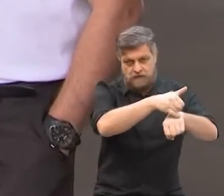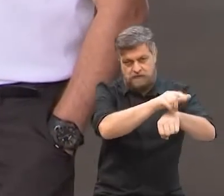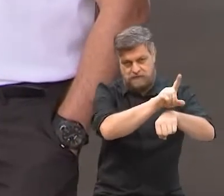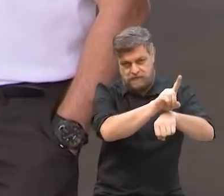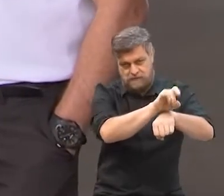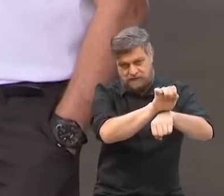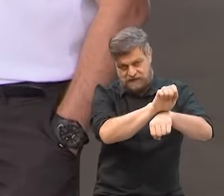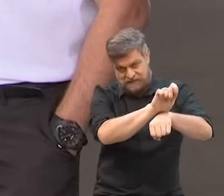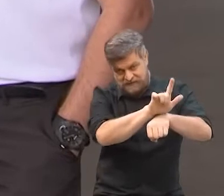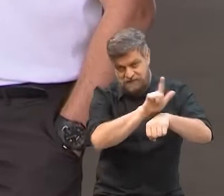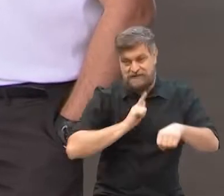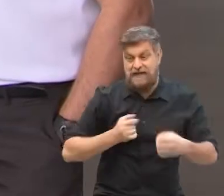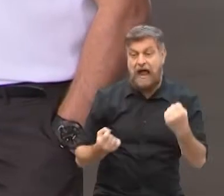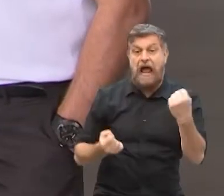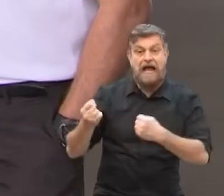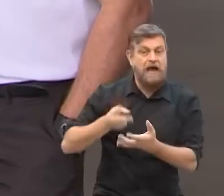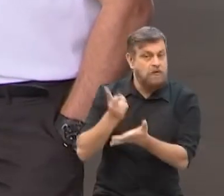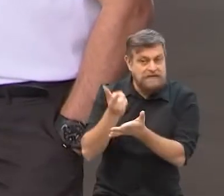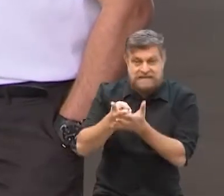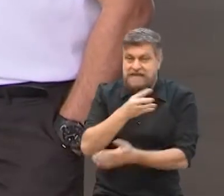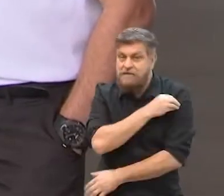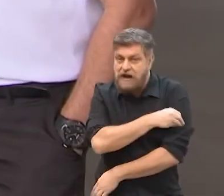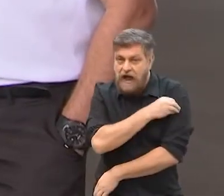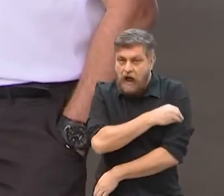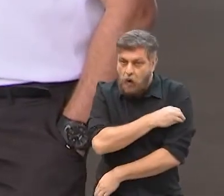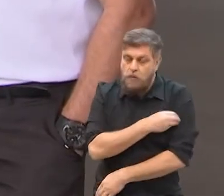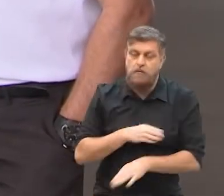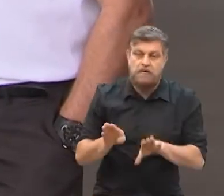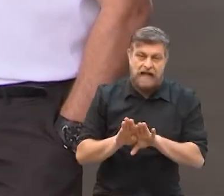também, né? Só gasolina, o carro que é só etanol. Então,